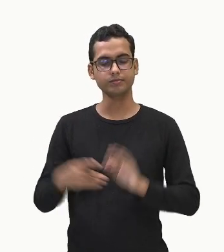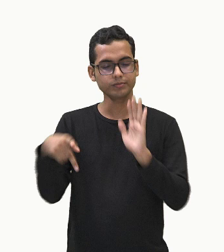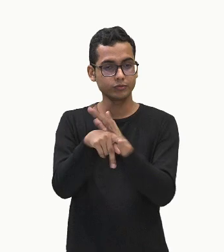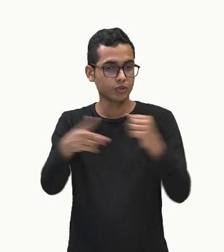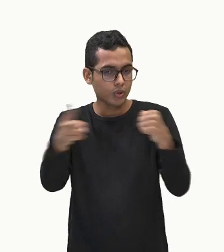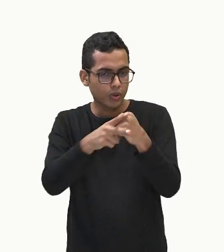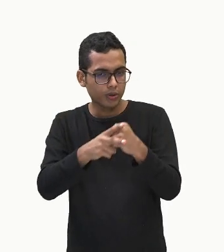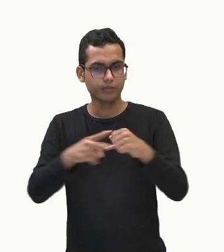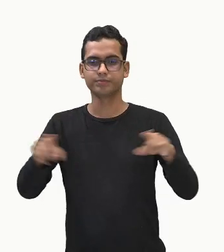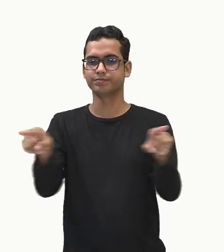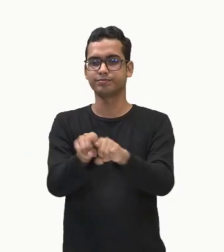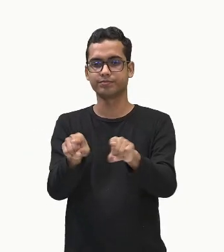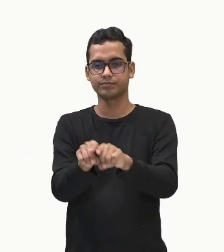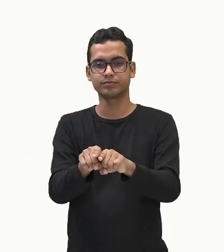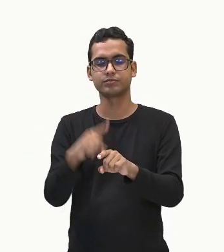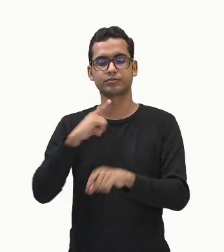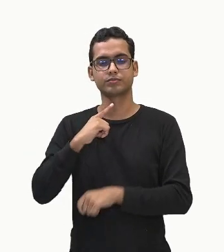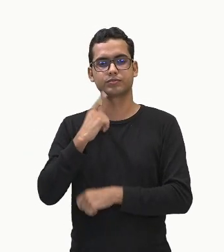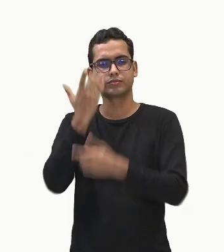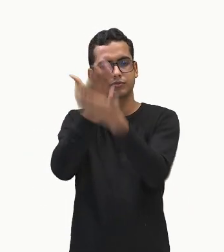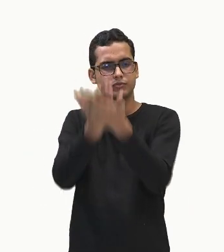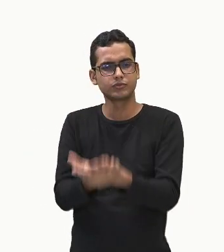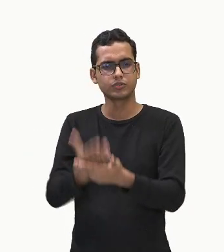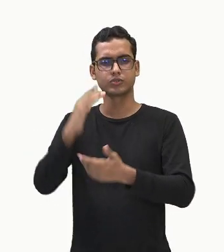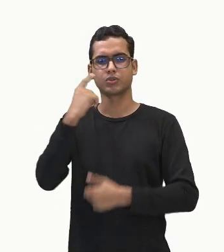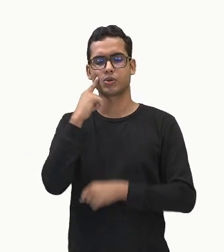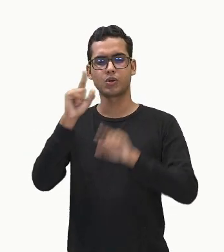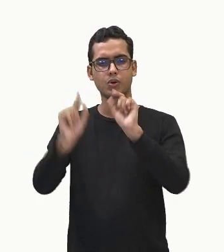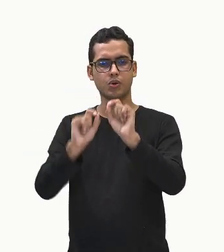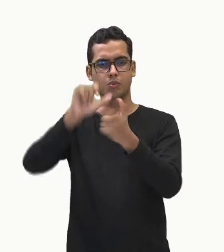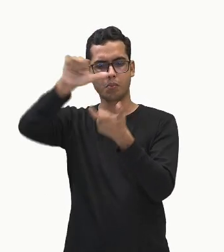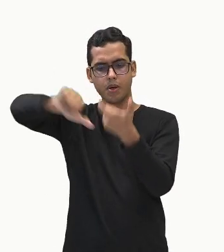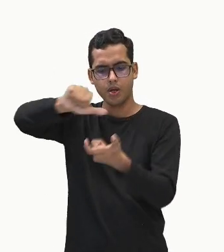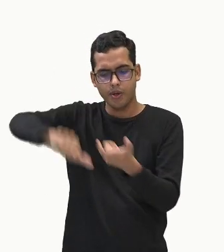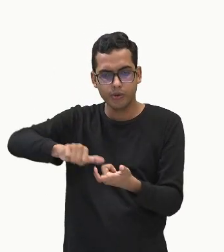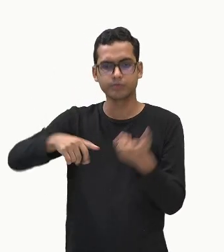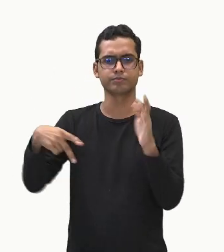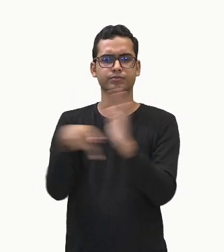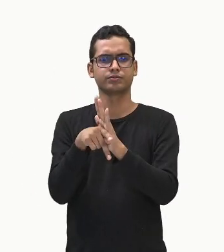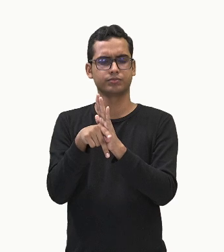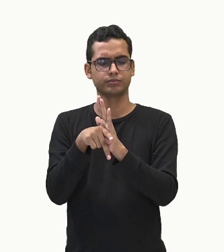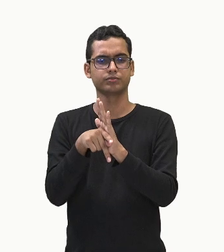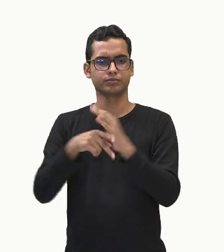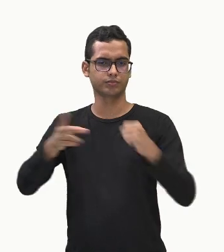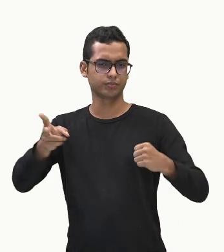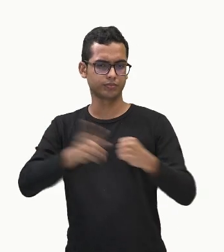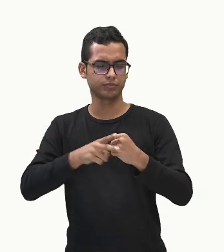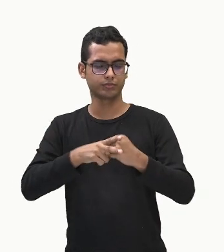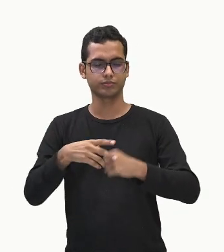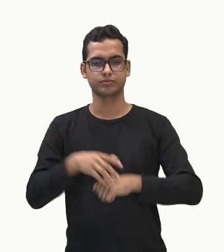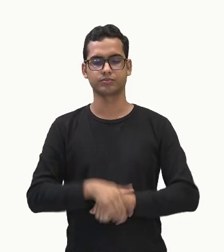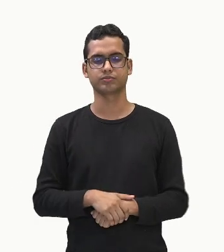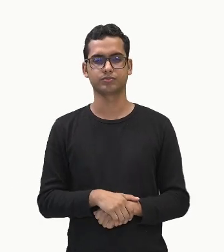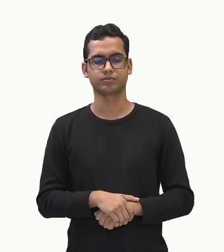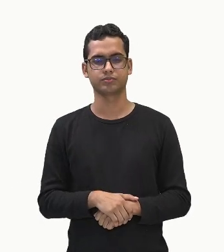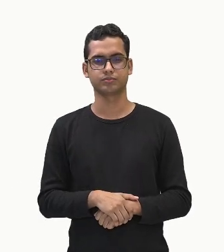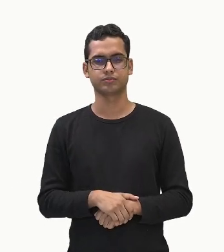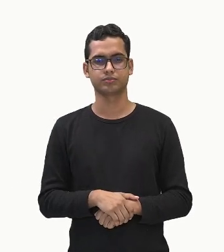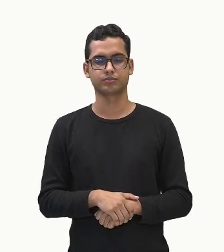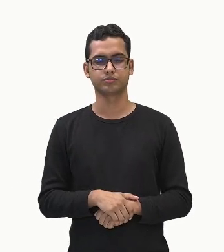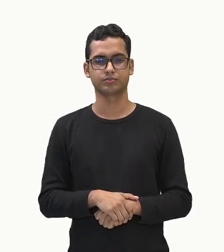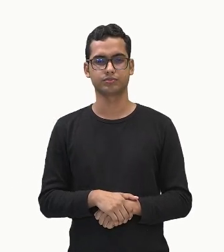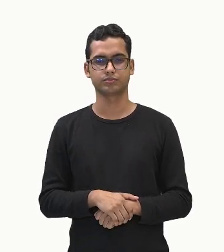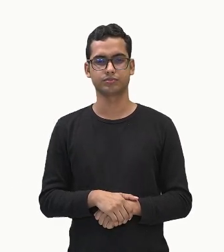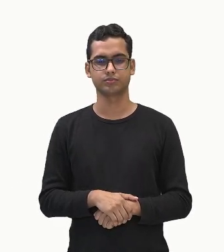falar de conjugação, ou seja, da conjugação desse verbo. É o núcleo